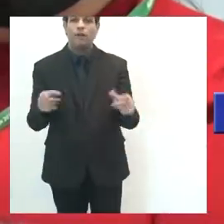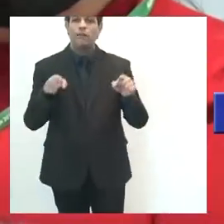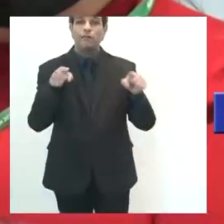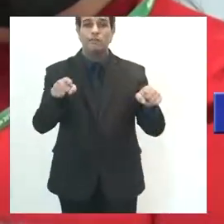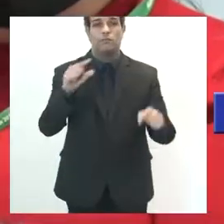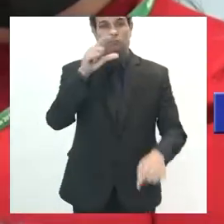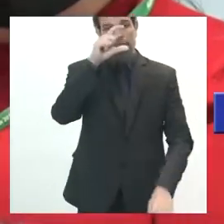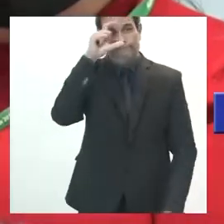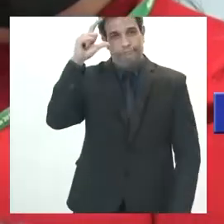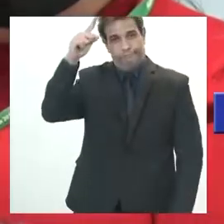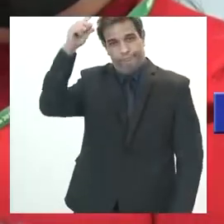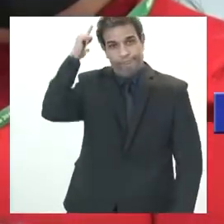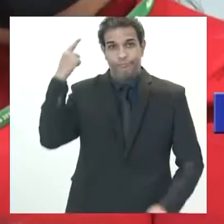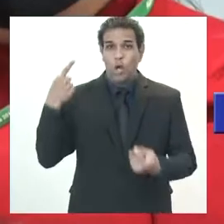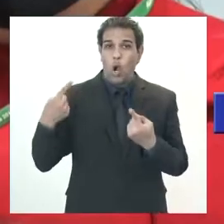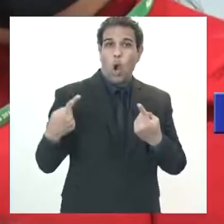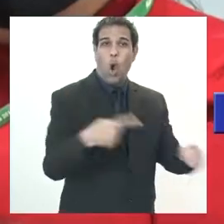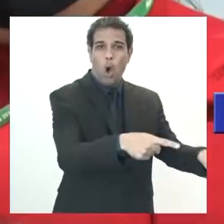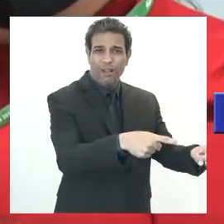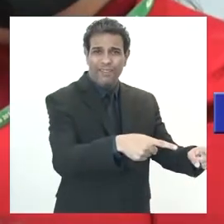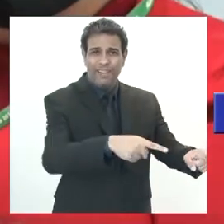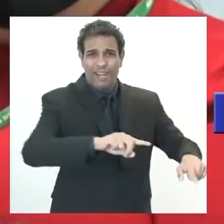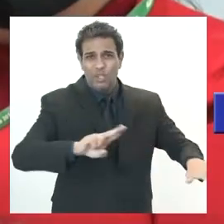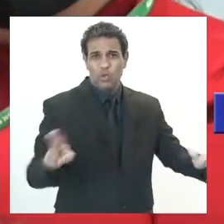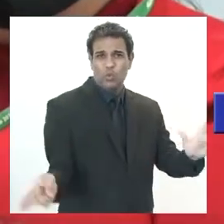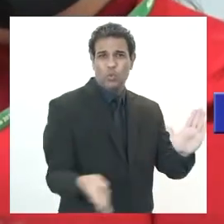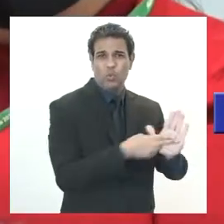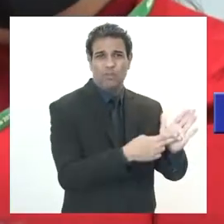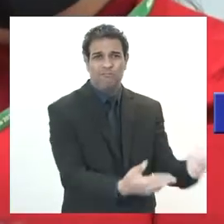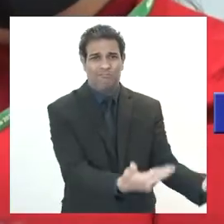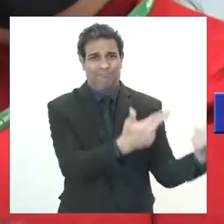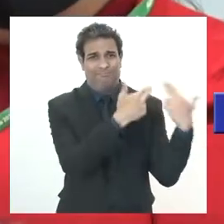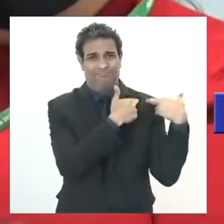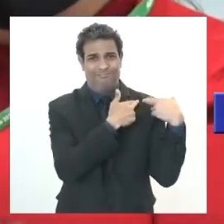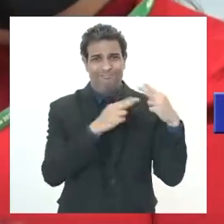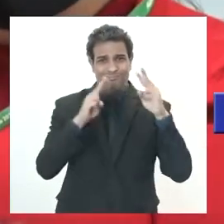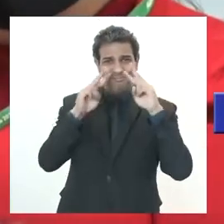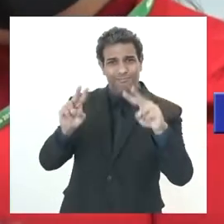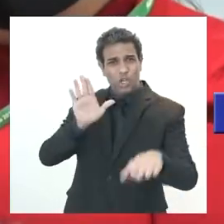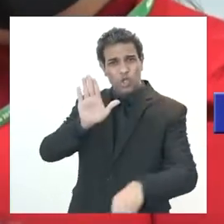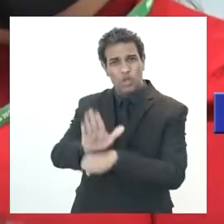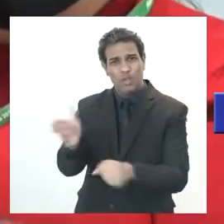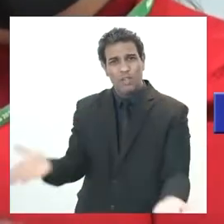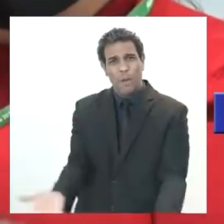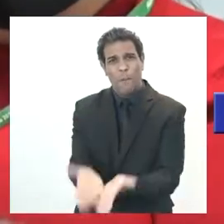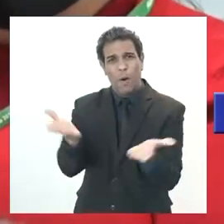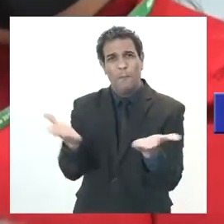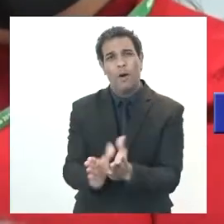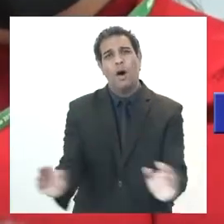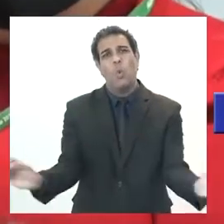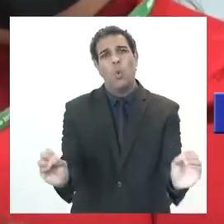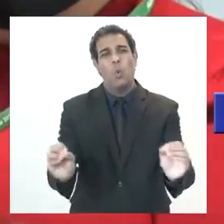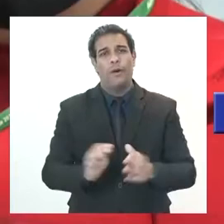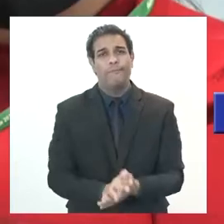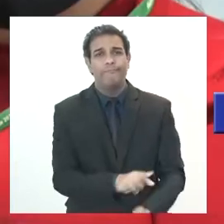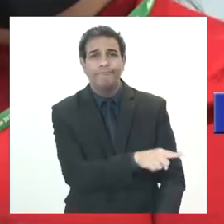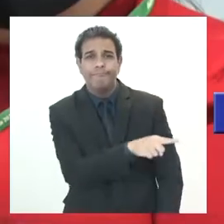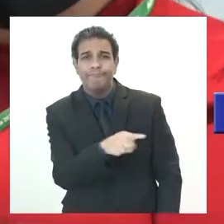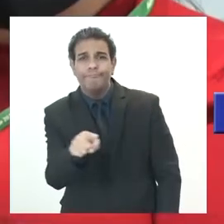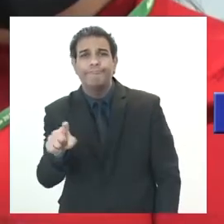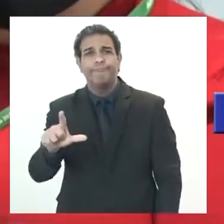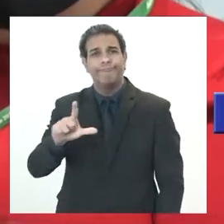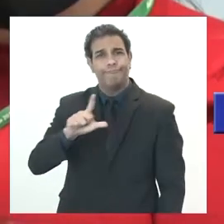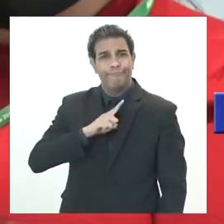serviço público não tem compromisso com os mais pobres já mostrou por diversas vezes